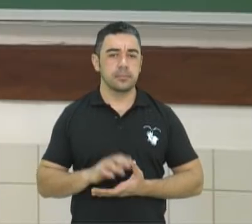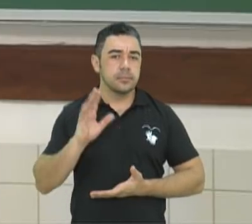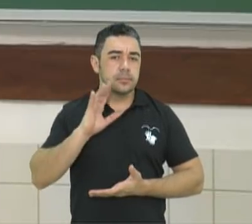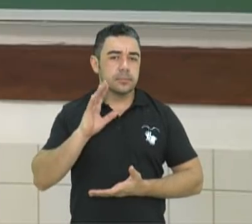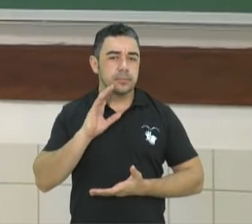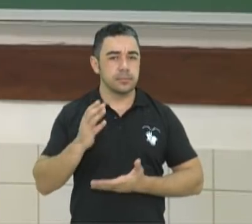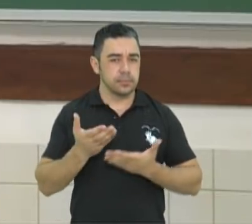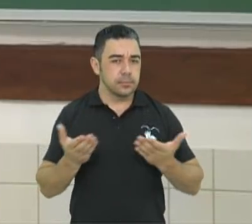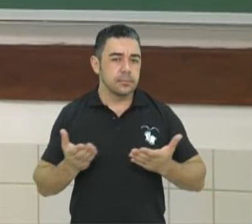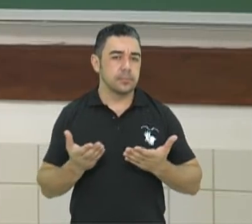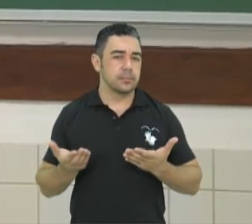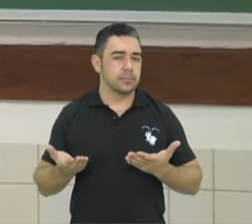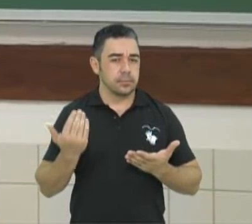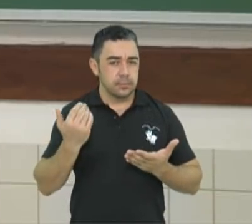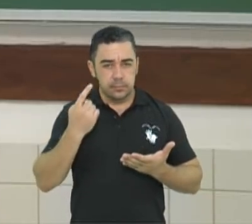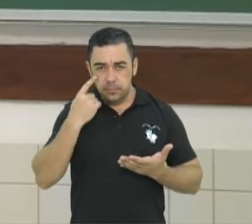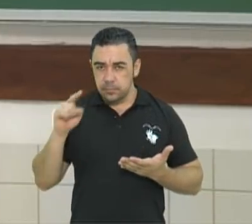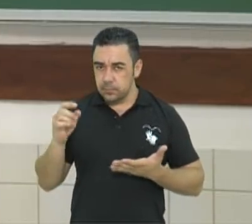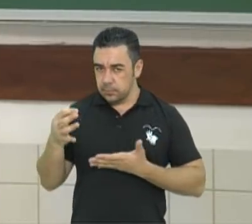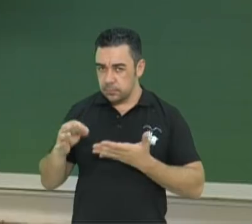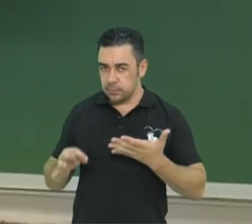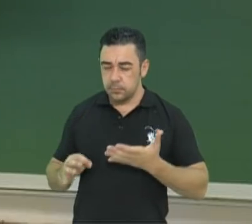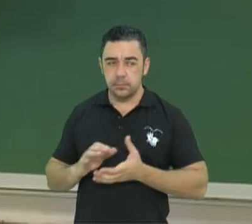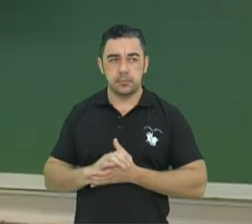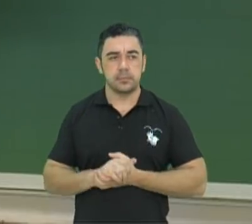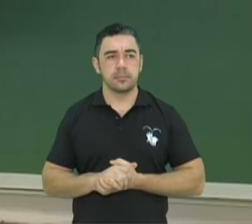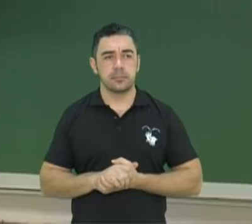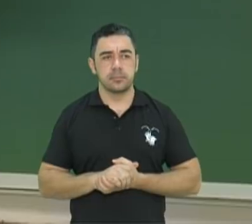Legal, galera. Vamos lá, conferindo.